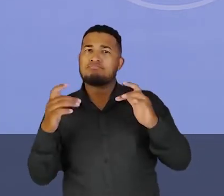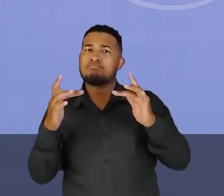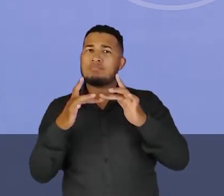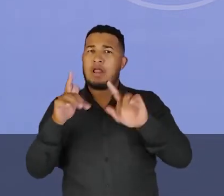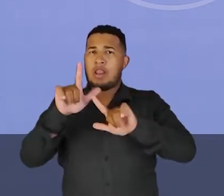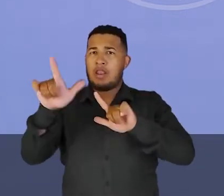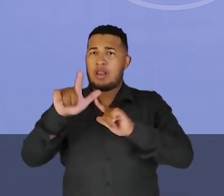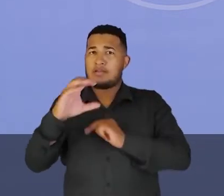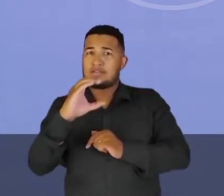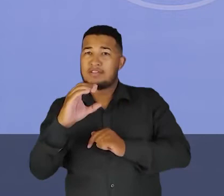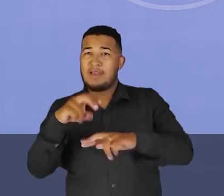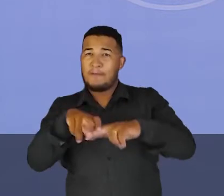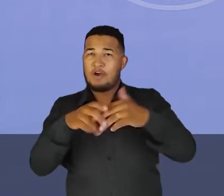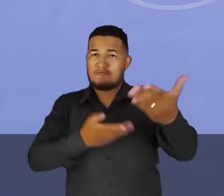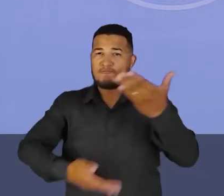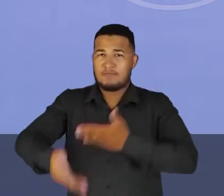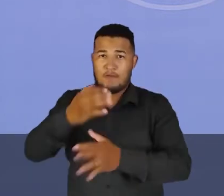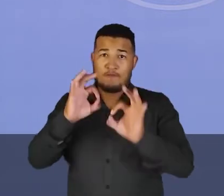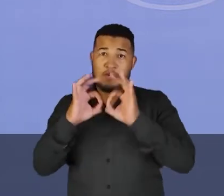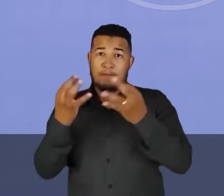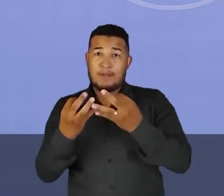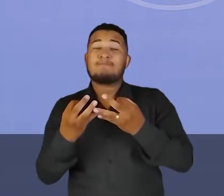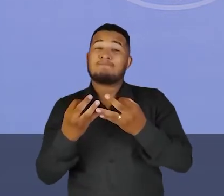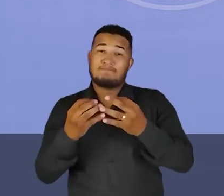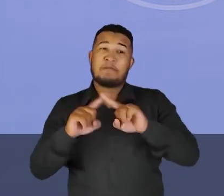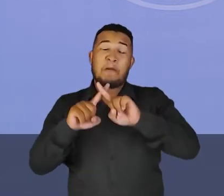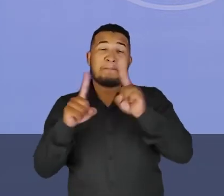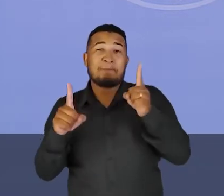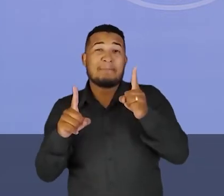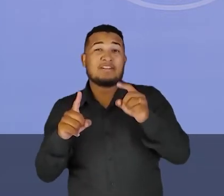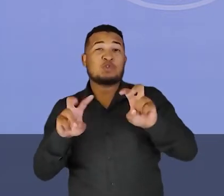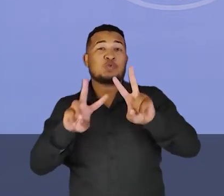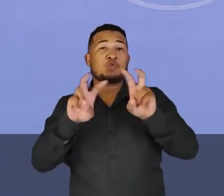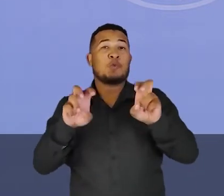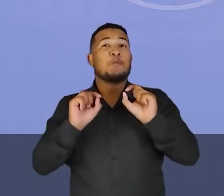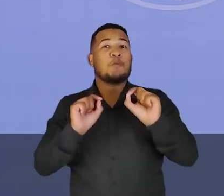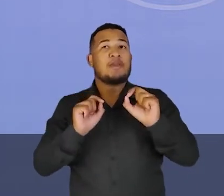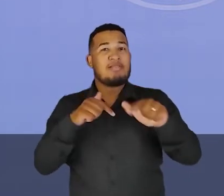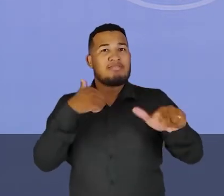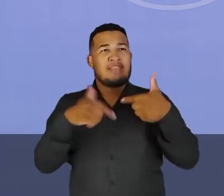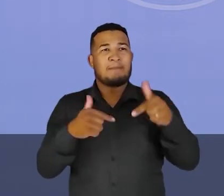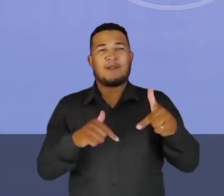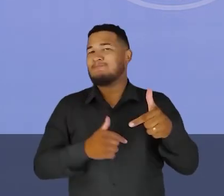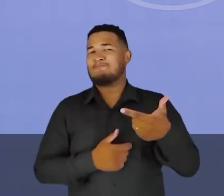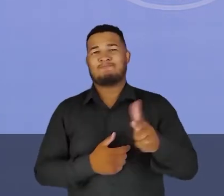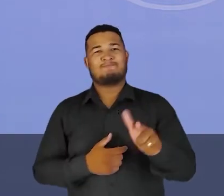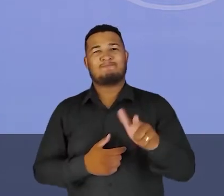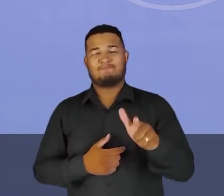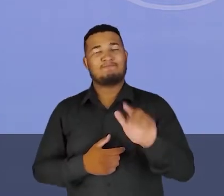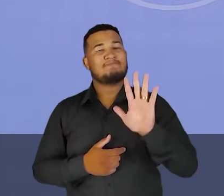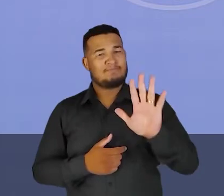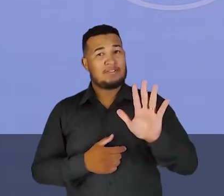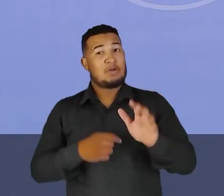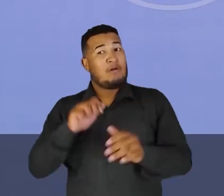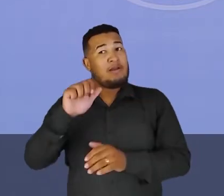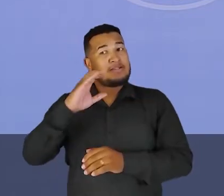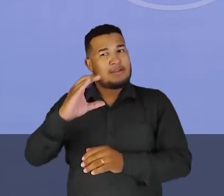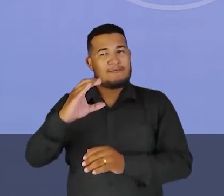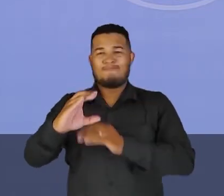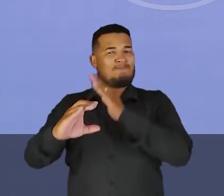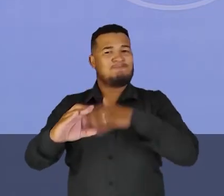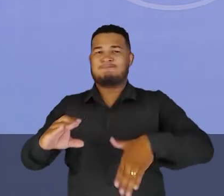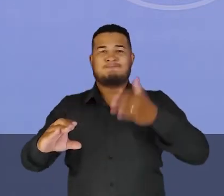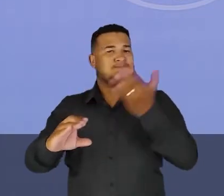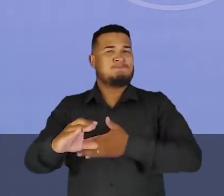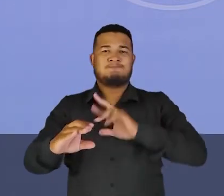C, a convivência familiar. Sim, mas não aparece sobre o trabalho, então vamos descartar a letra